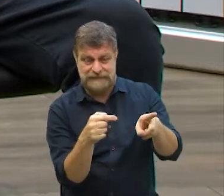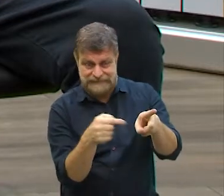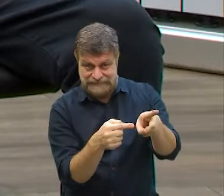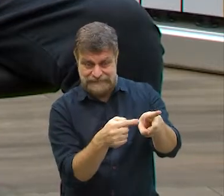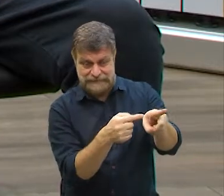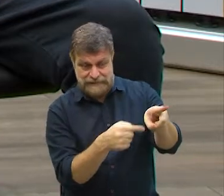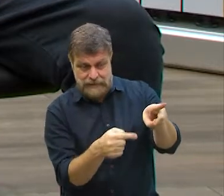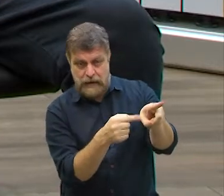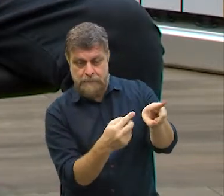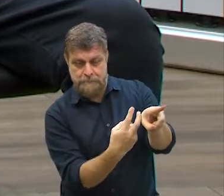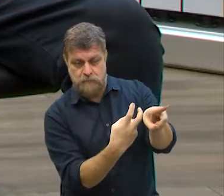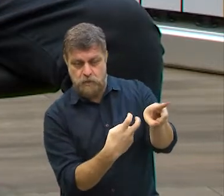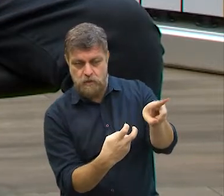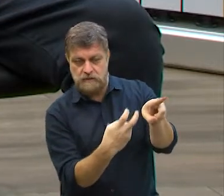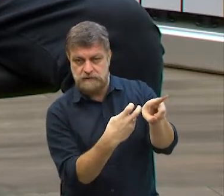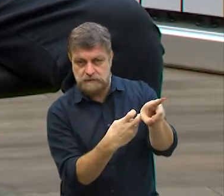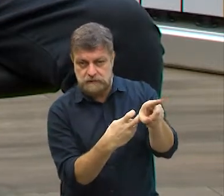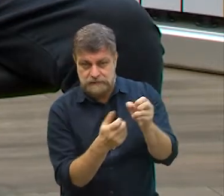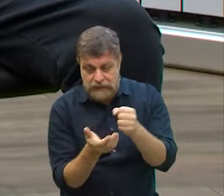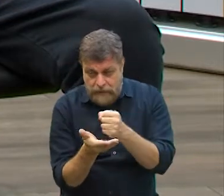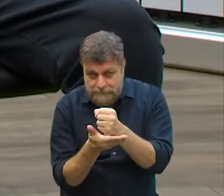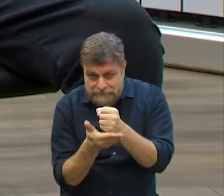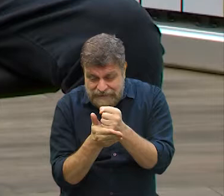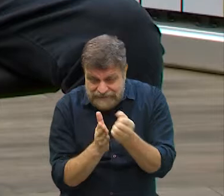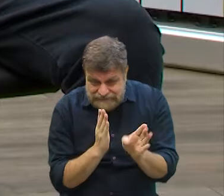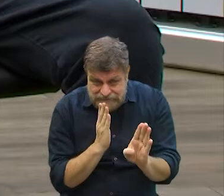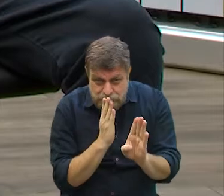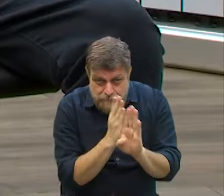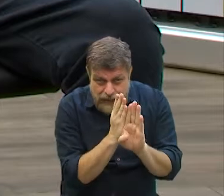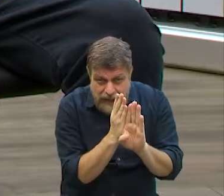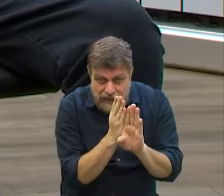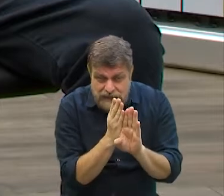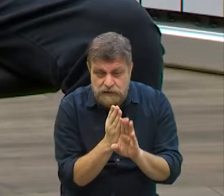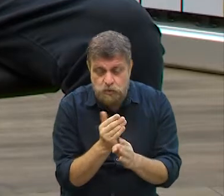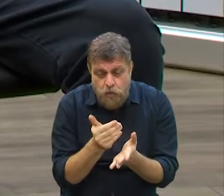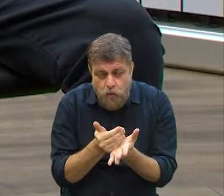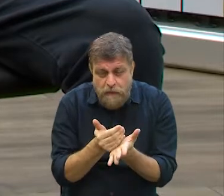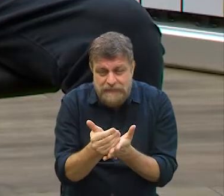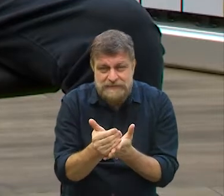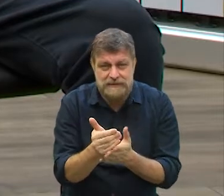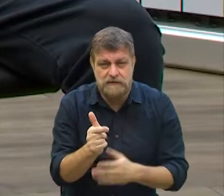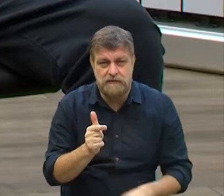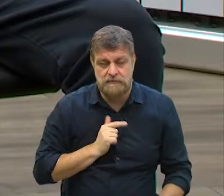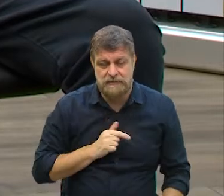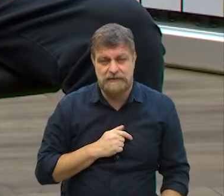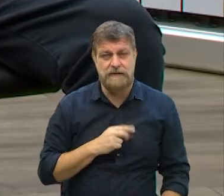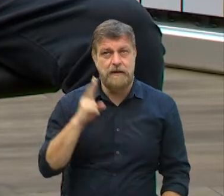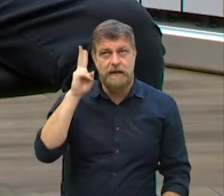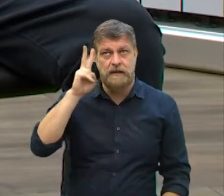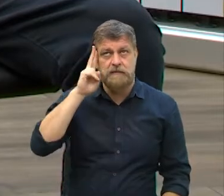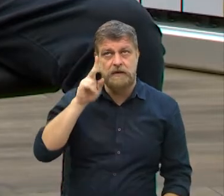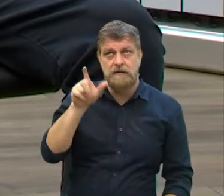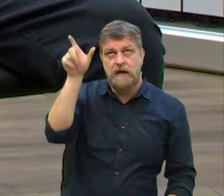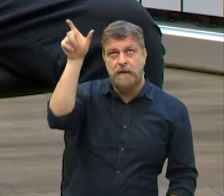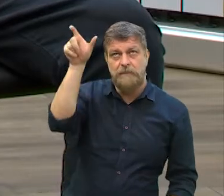tumores malignos na próstata, se a gente diagnosticar precocemente, né, vamos falar dos quadros